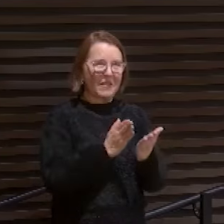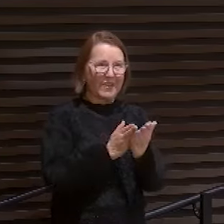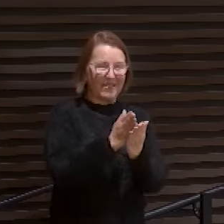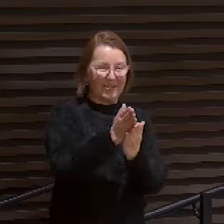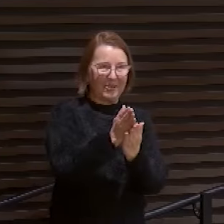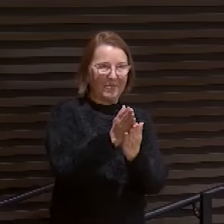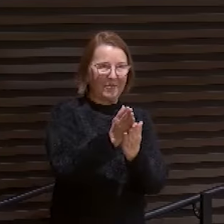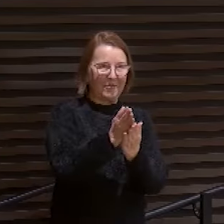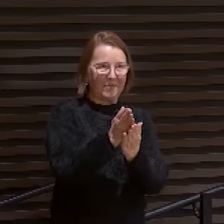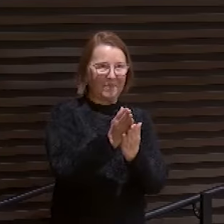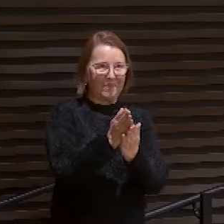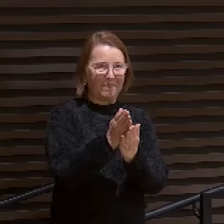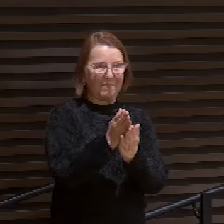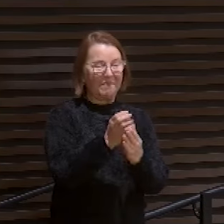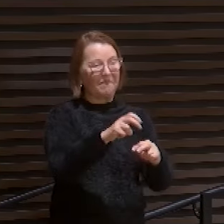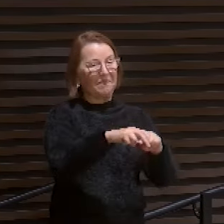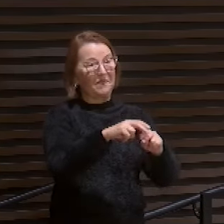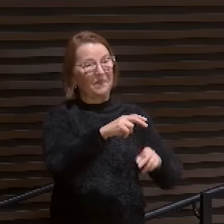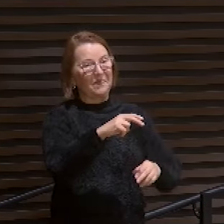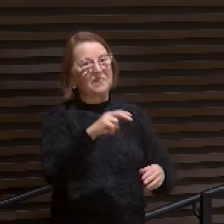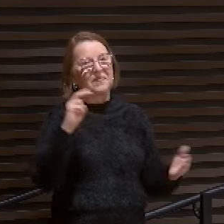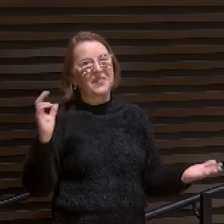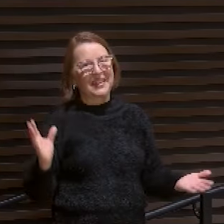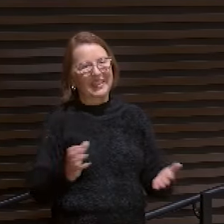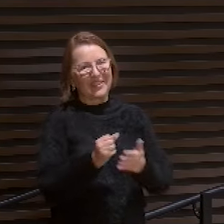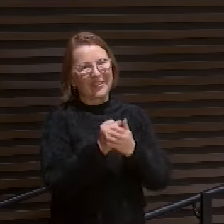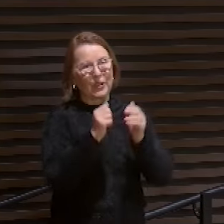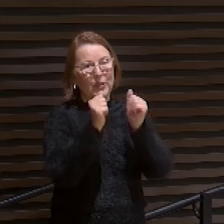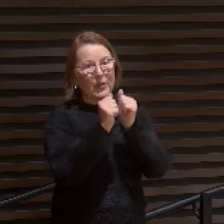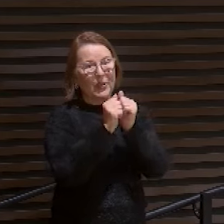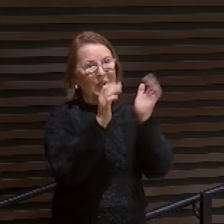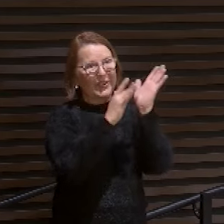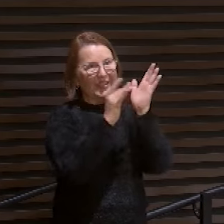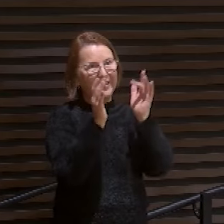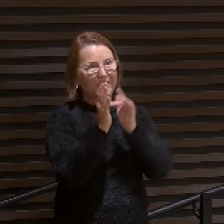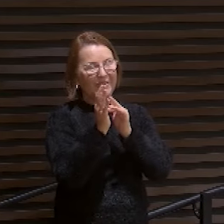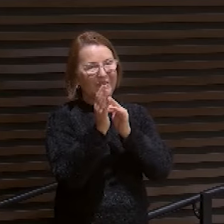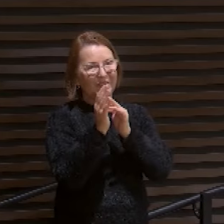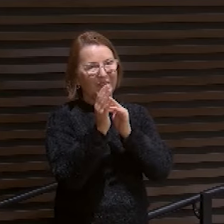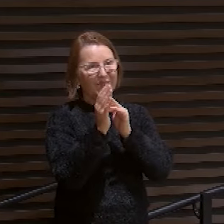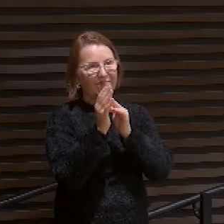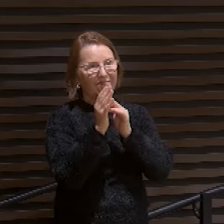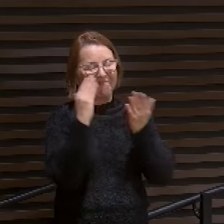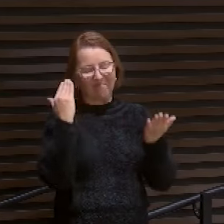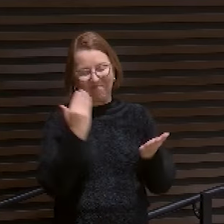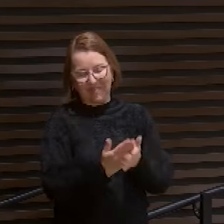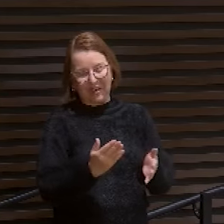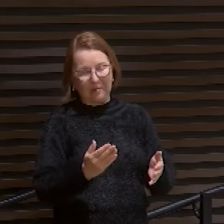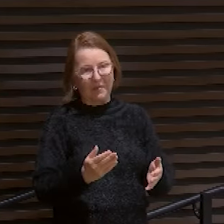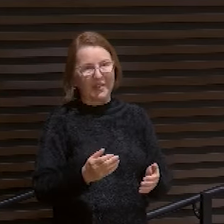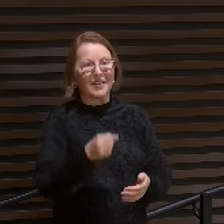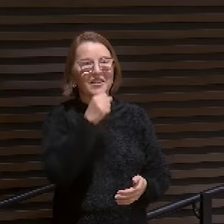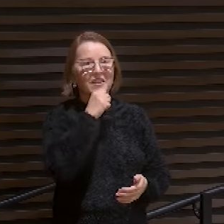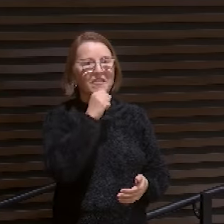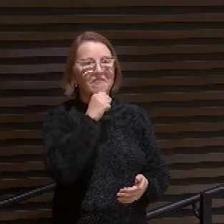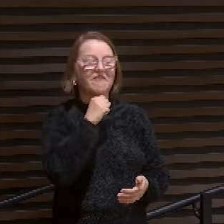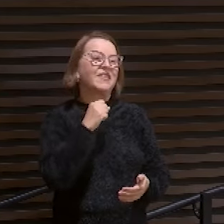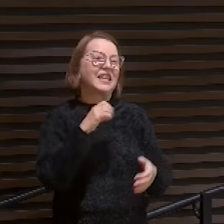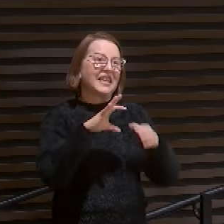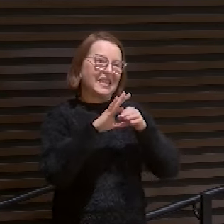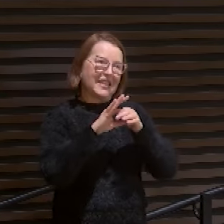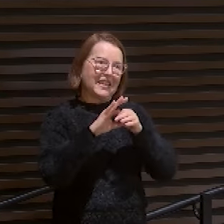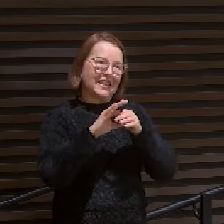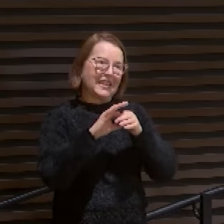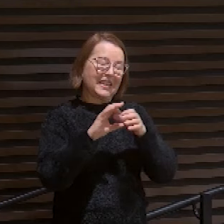da salvação. Com ele termina a antiga aliança, que celebrava a libertação do povo